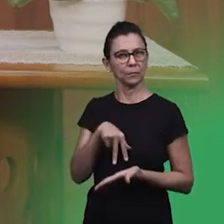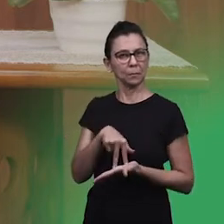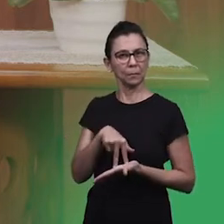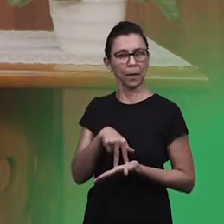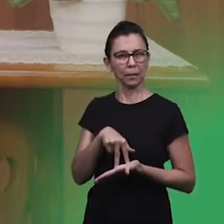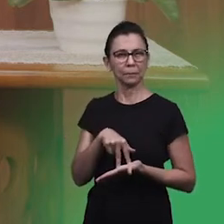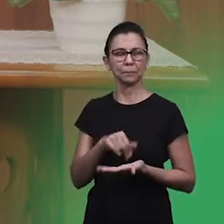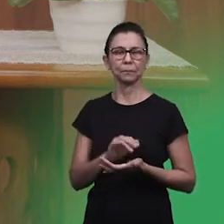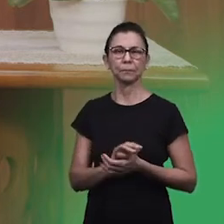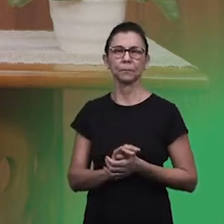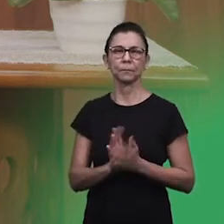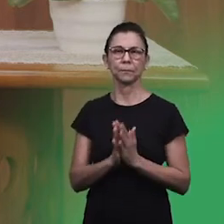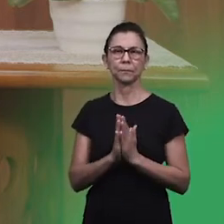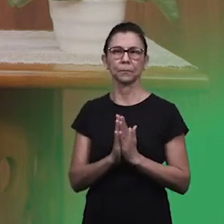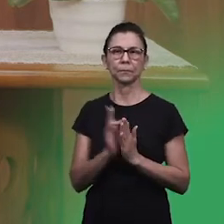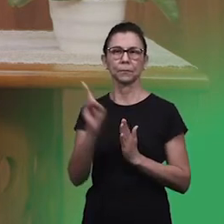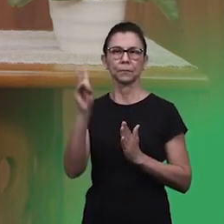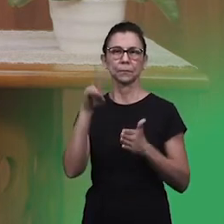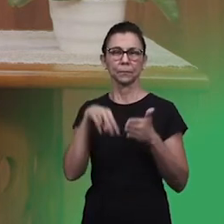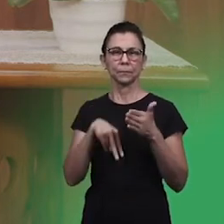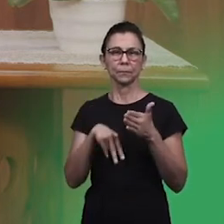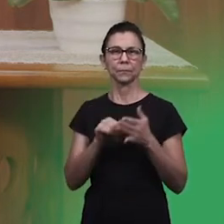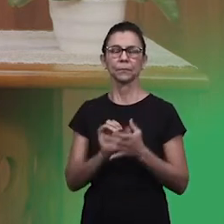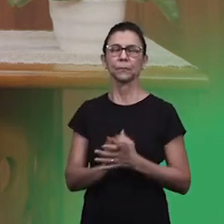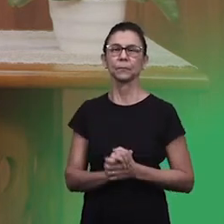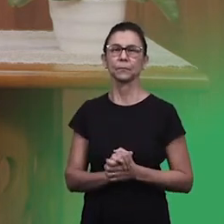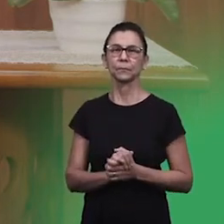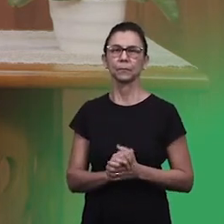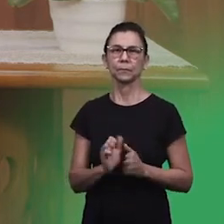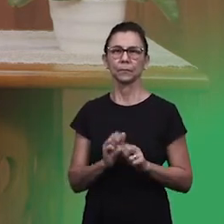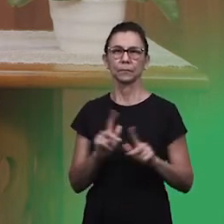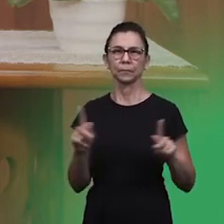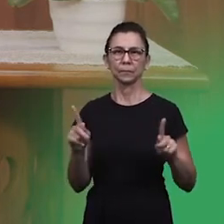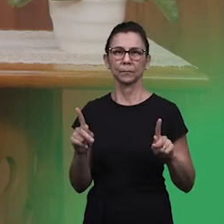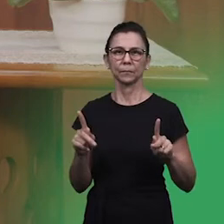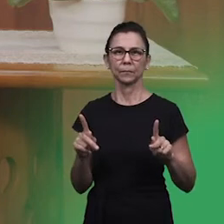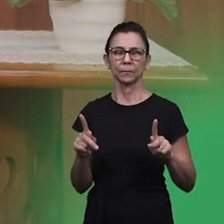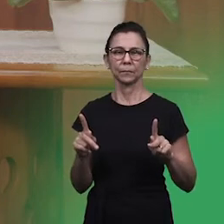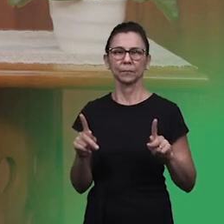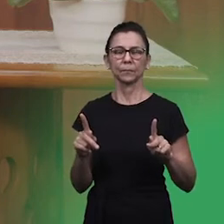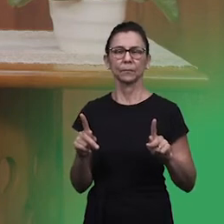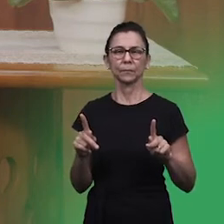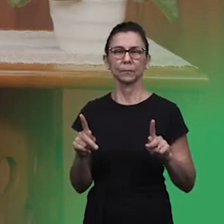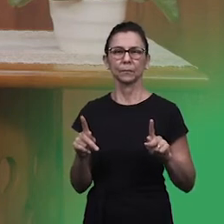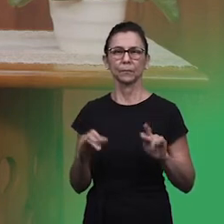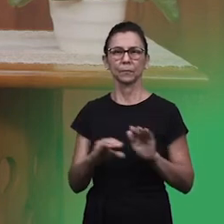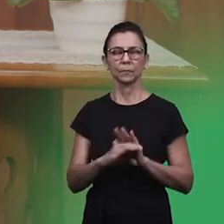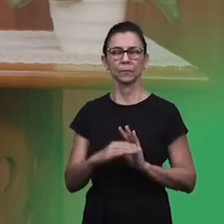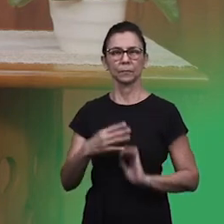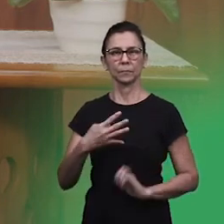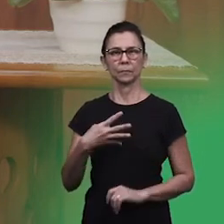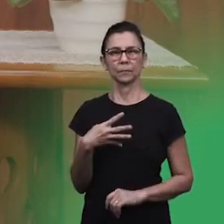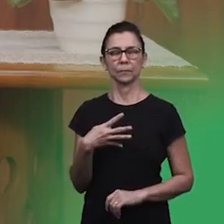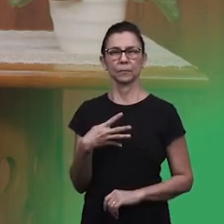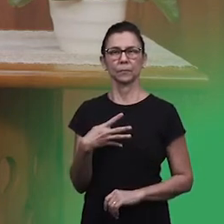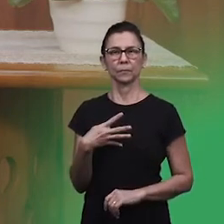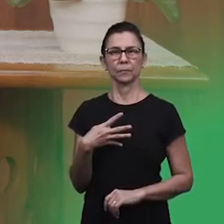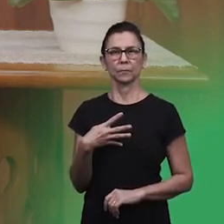nós lermos a palavra de Deus no livro de Apocalipse, no capítulo